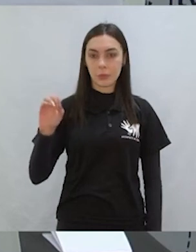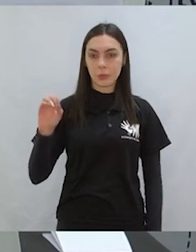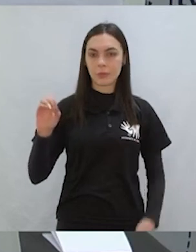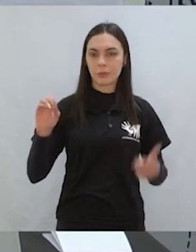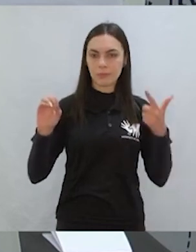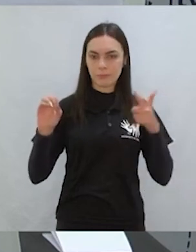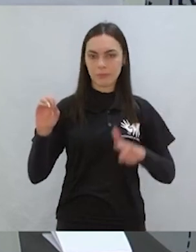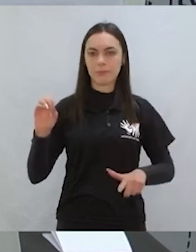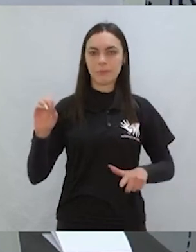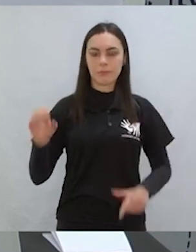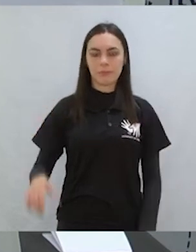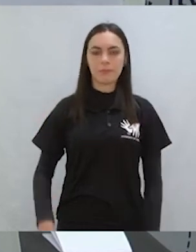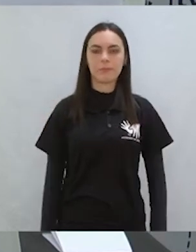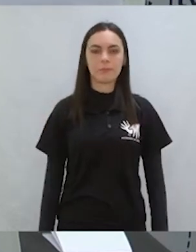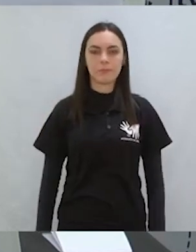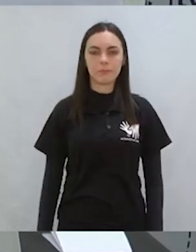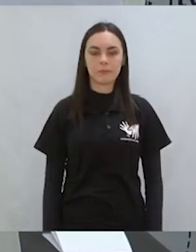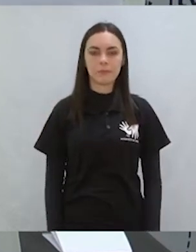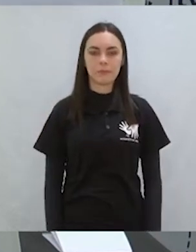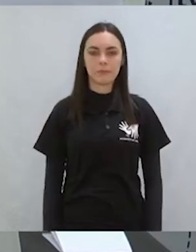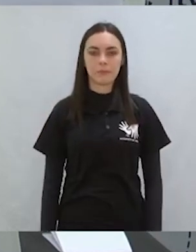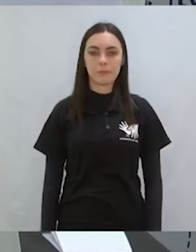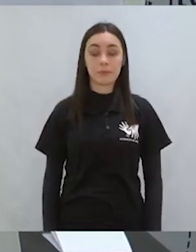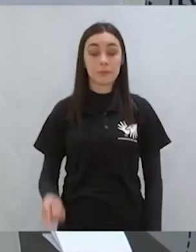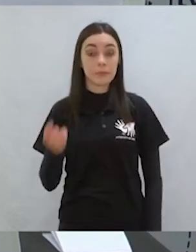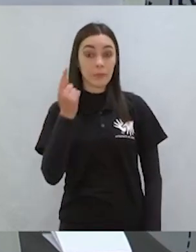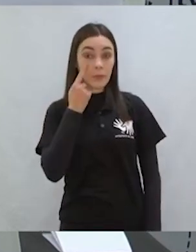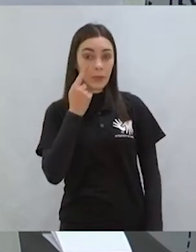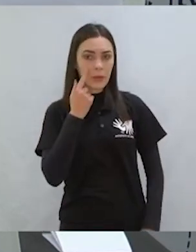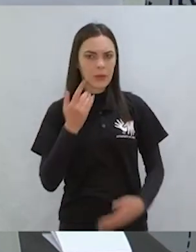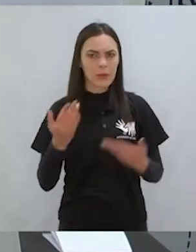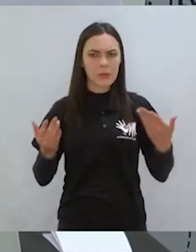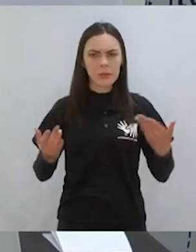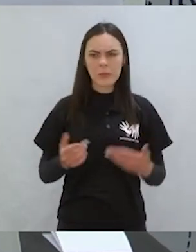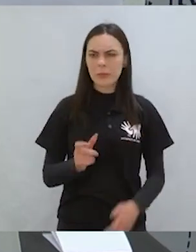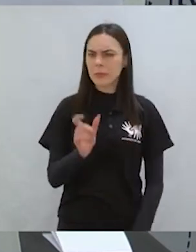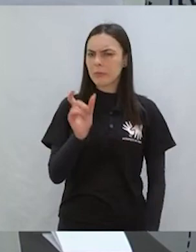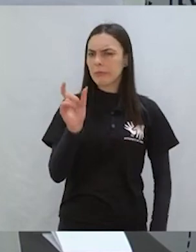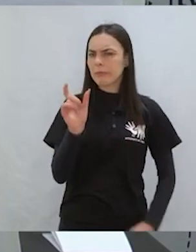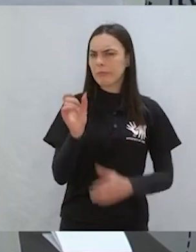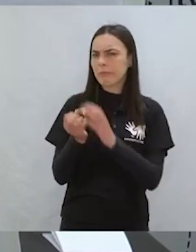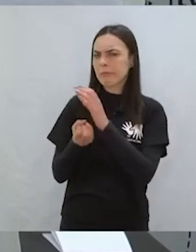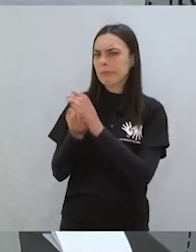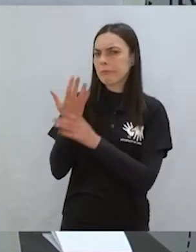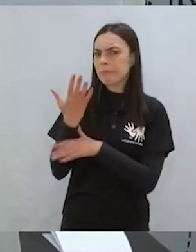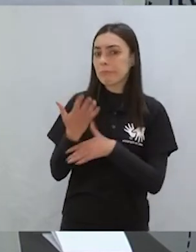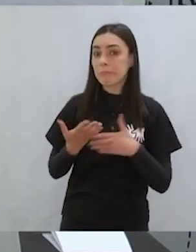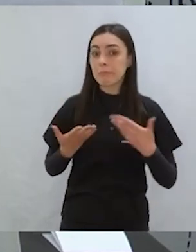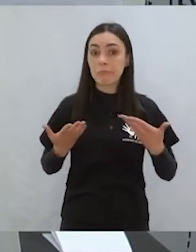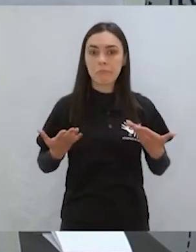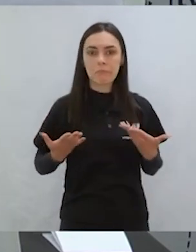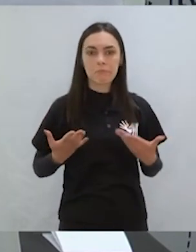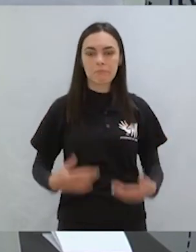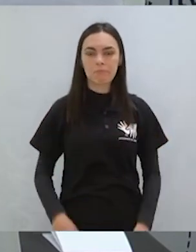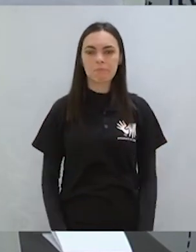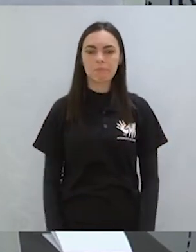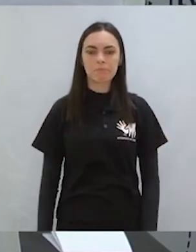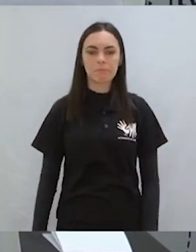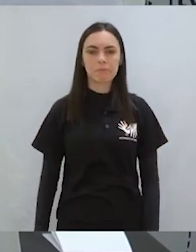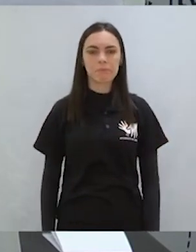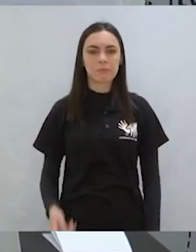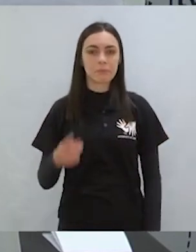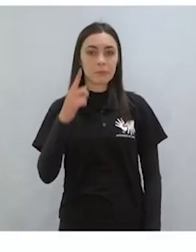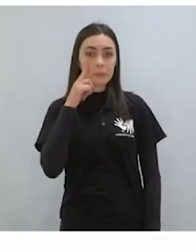e duas vezes a letra O. Vamos ver agora qual palavra nós vamos construir? Olhem lá na